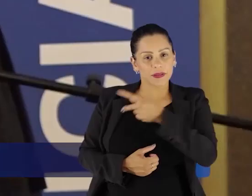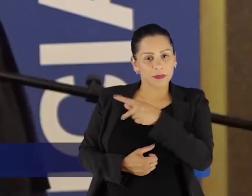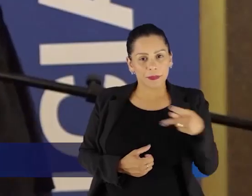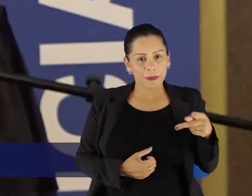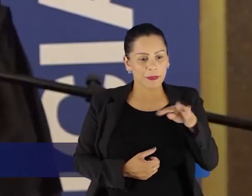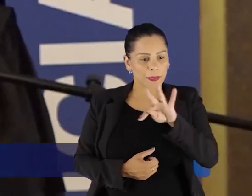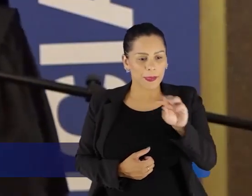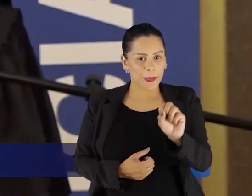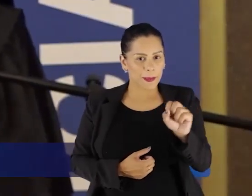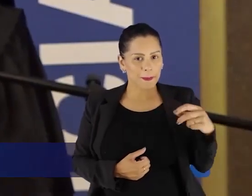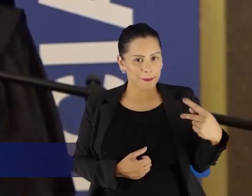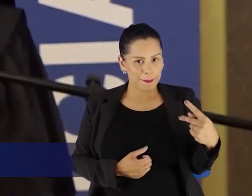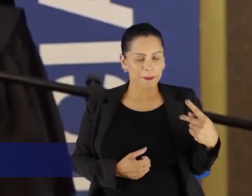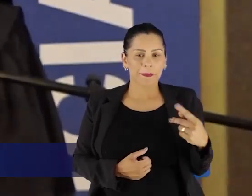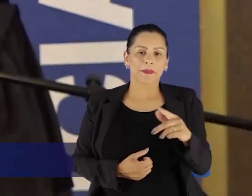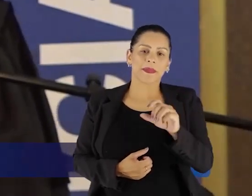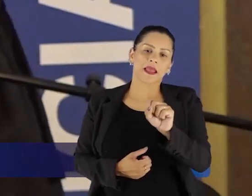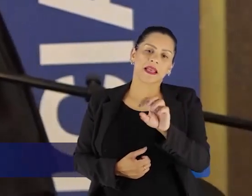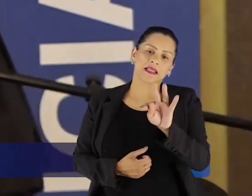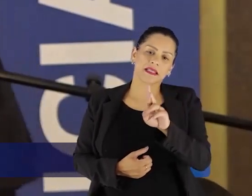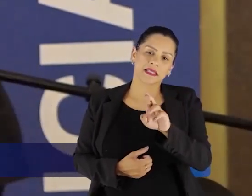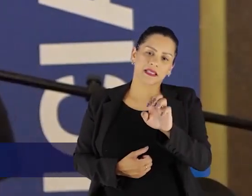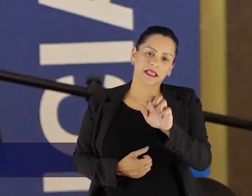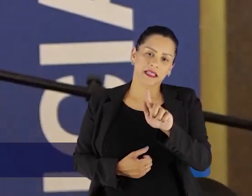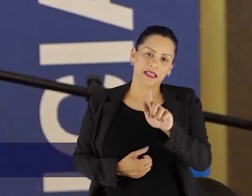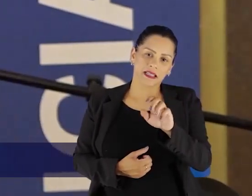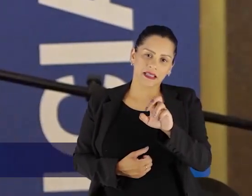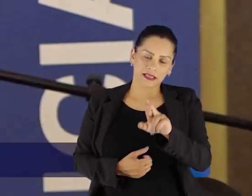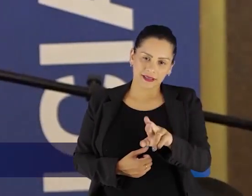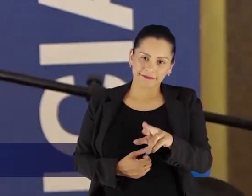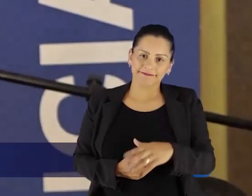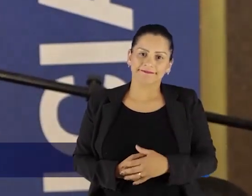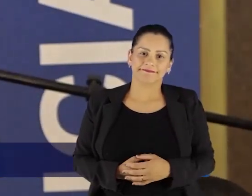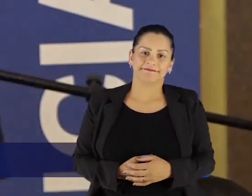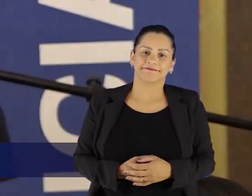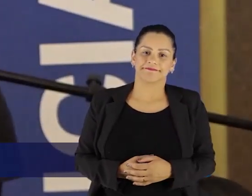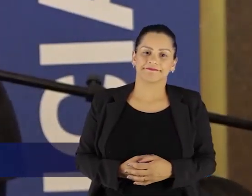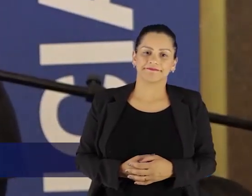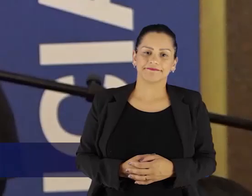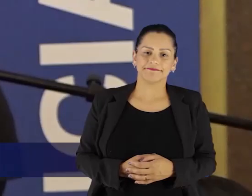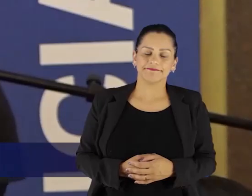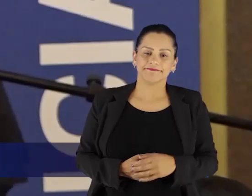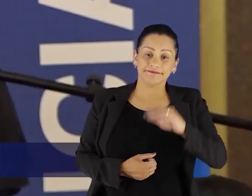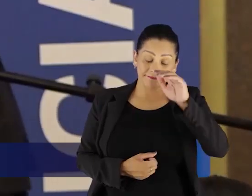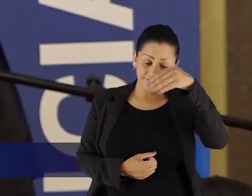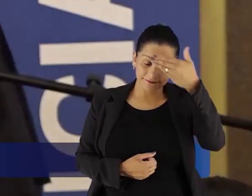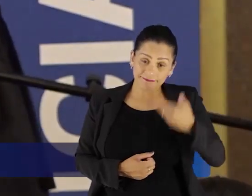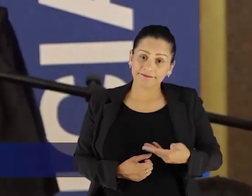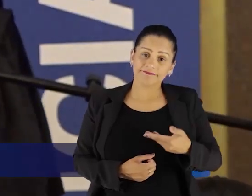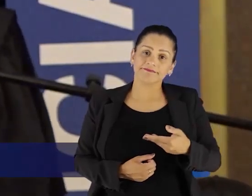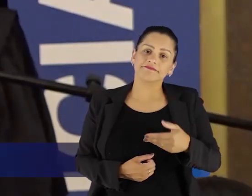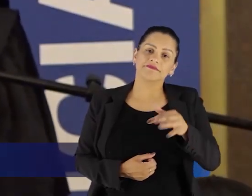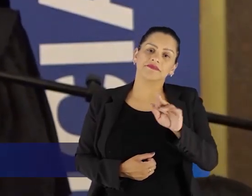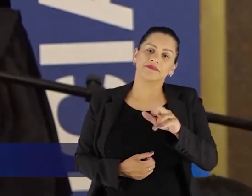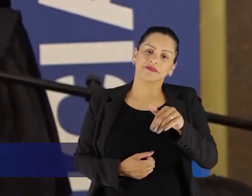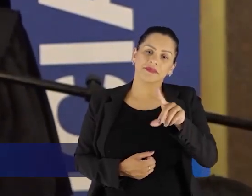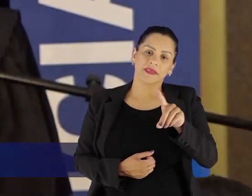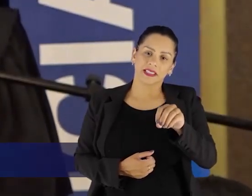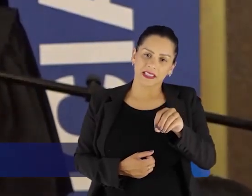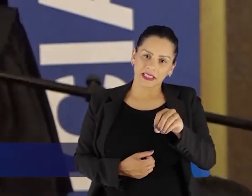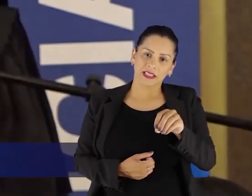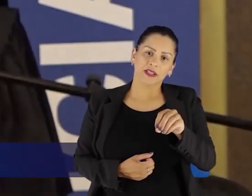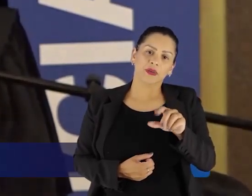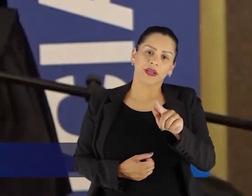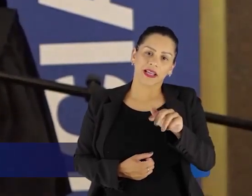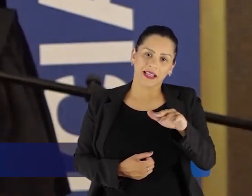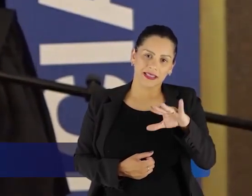do Mal Justiça do Estado de São Paulo Guilherme Gonçalves tanga o Excelentíssimo Senhor Fernando Antônio Torres